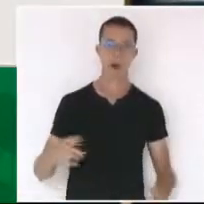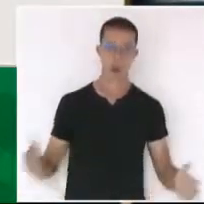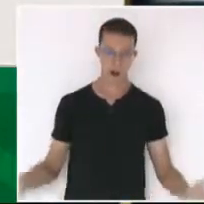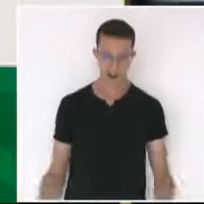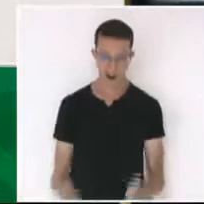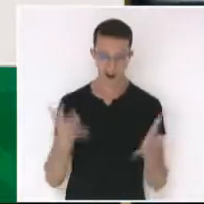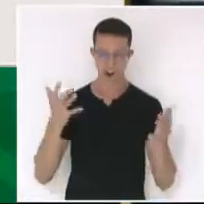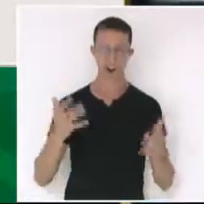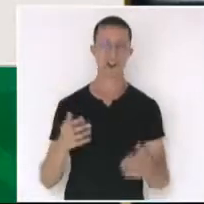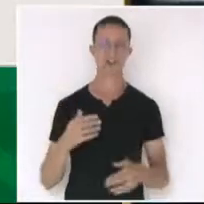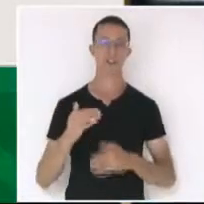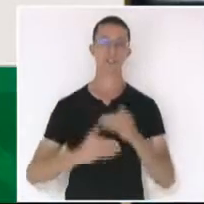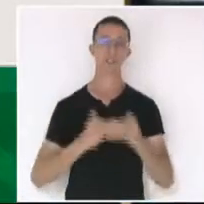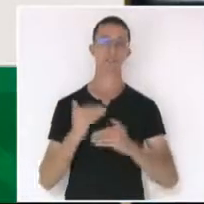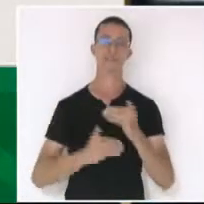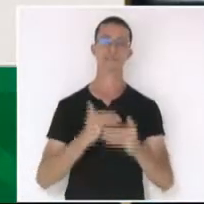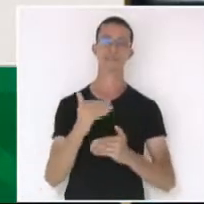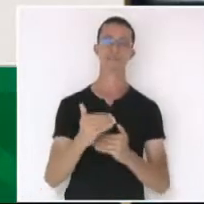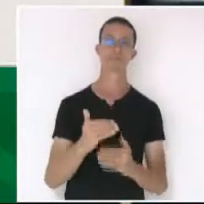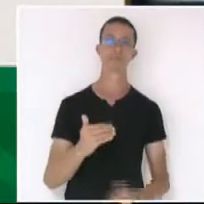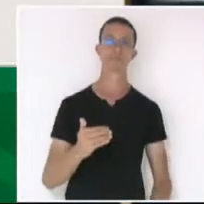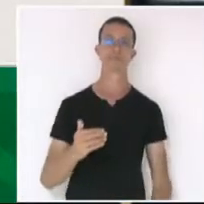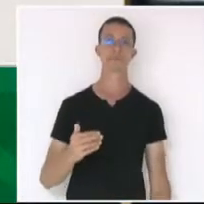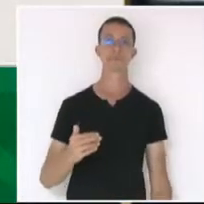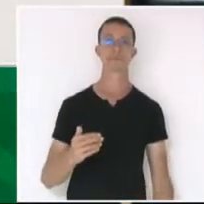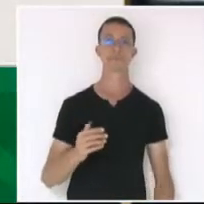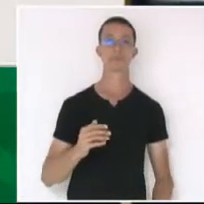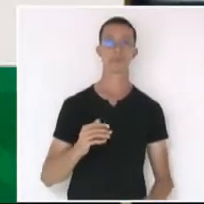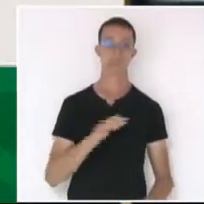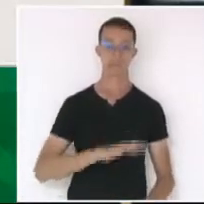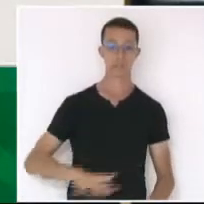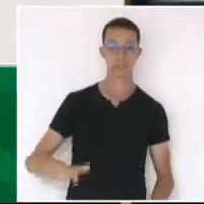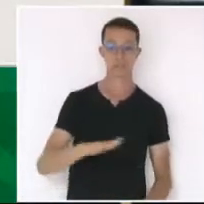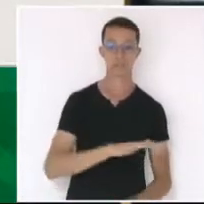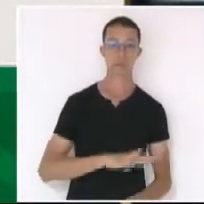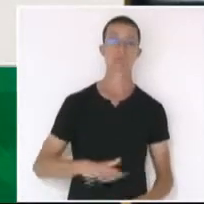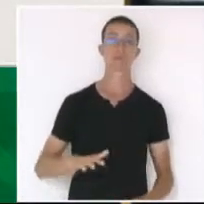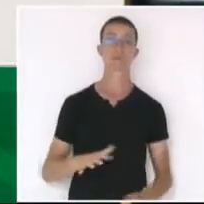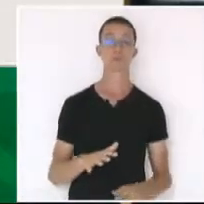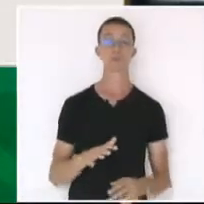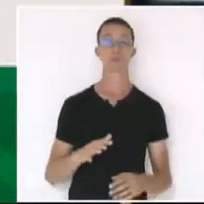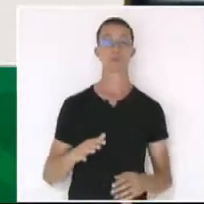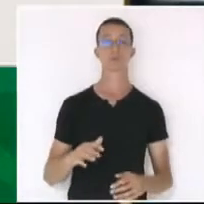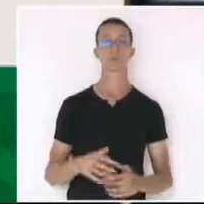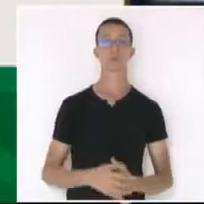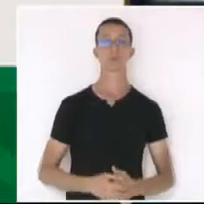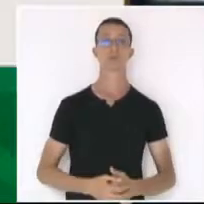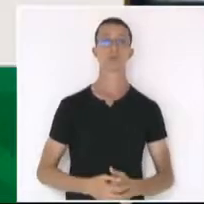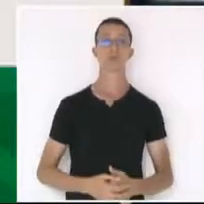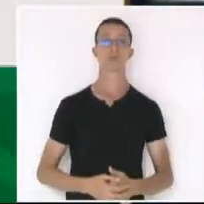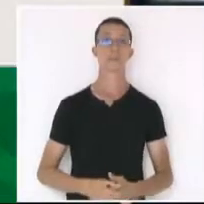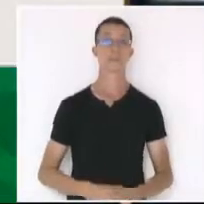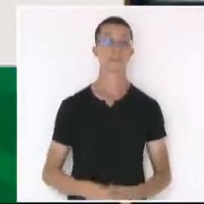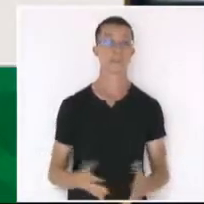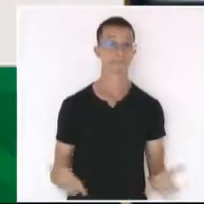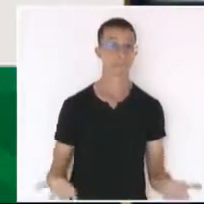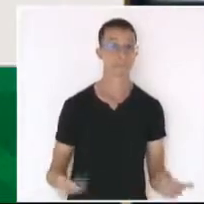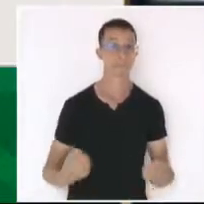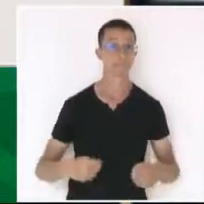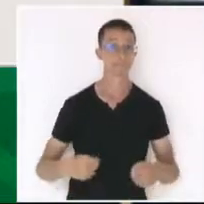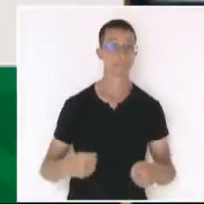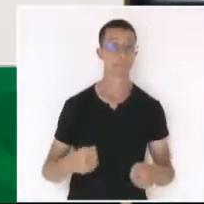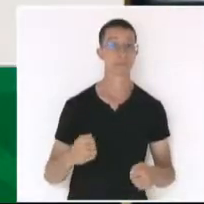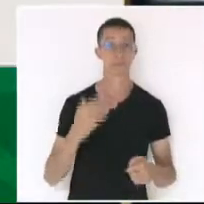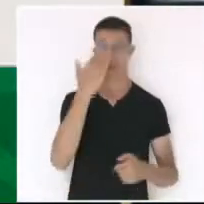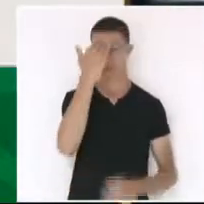para o desenvolvimento de toda aquela região de todo o Vale do Rio Itajaí Mirim e aqui é agradecer também